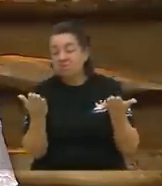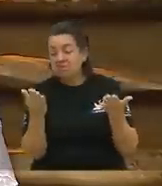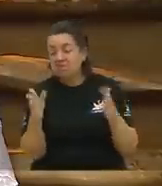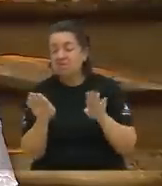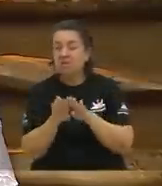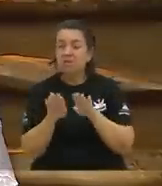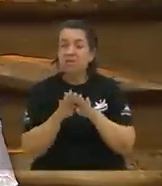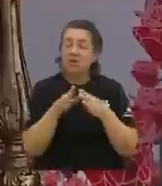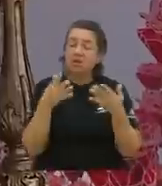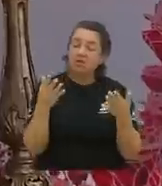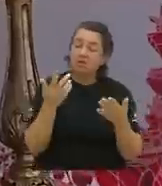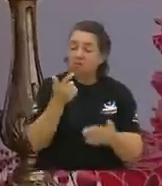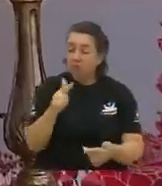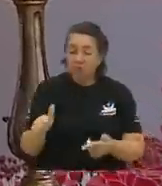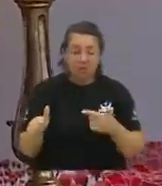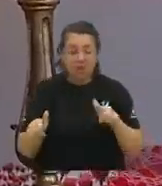seus,